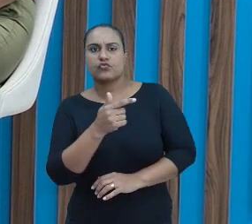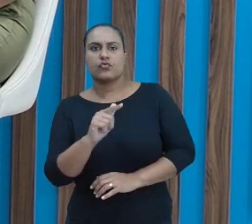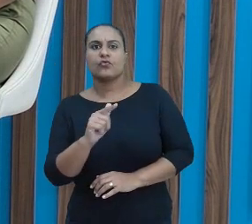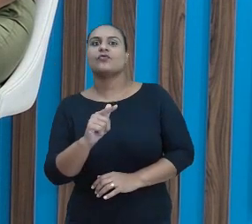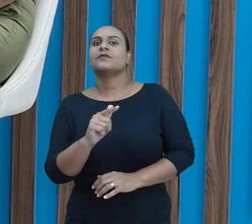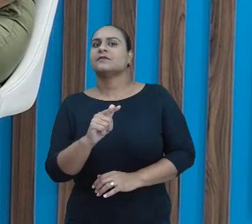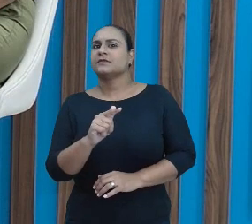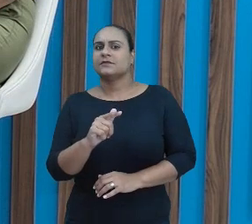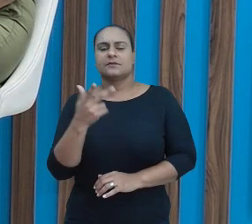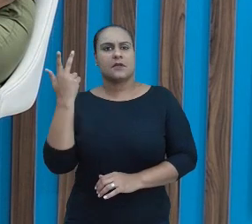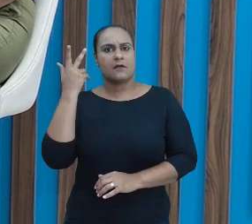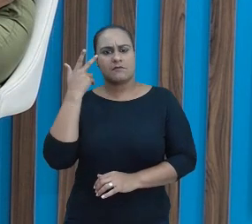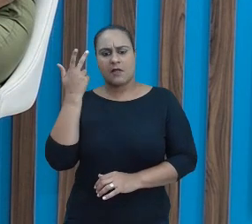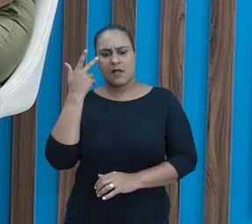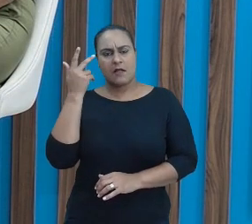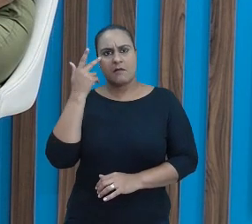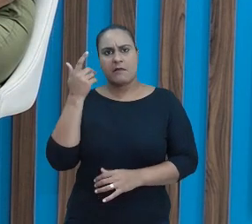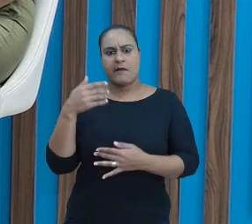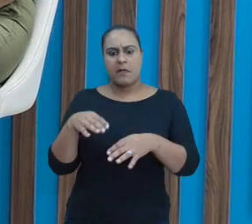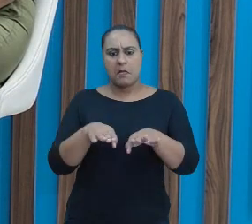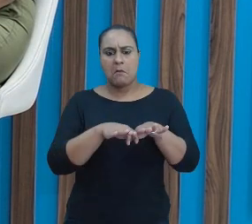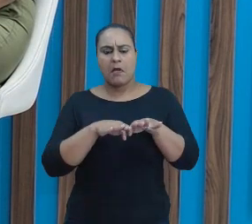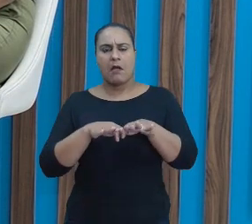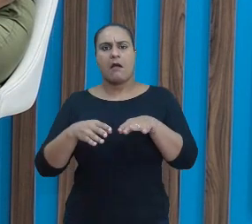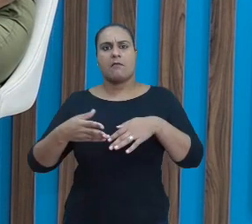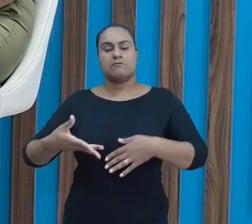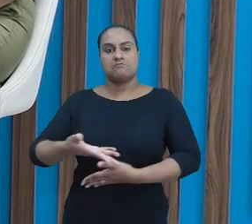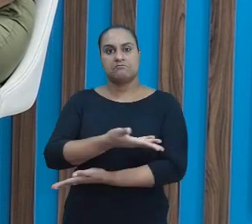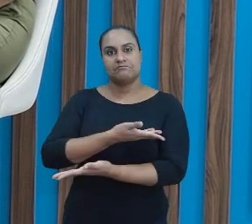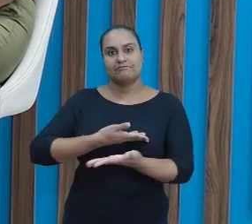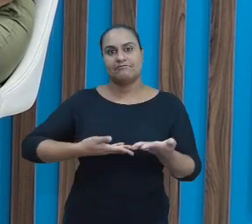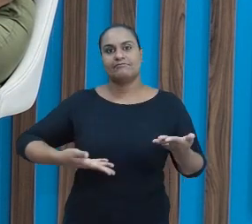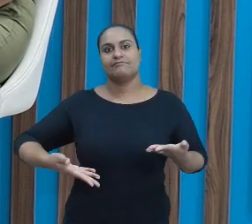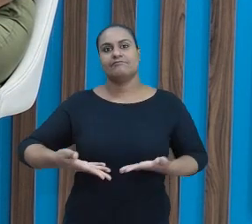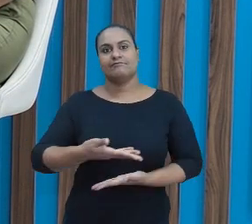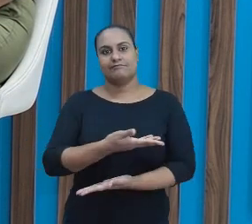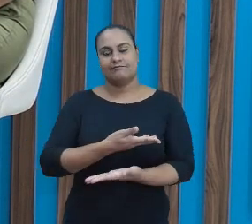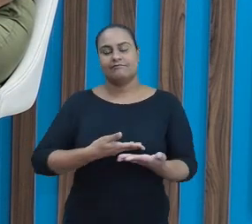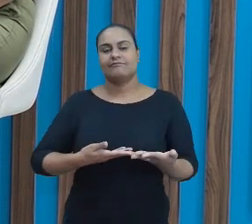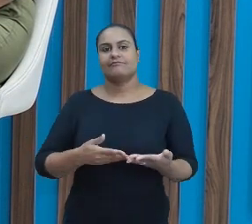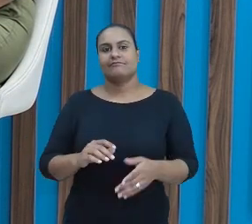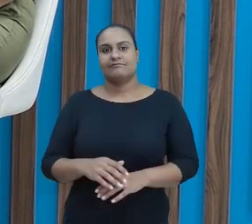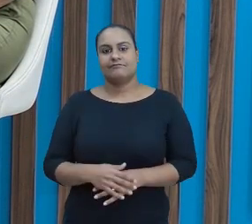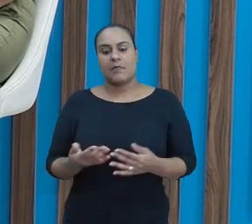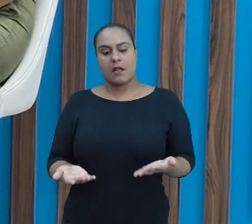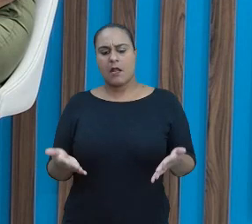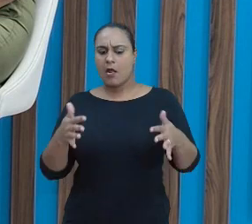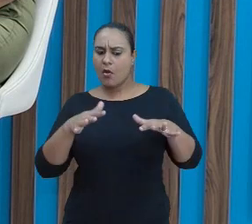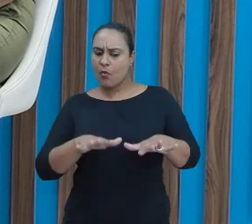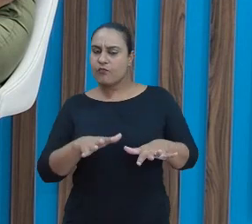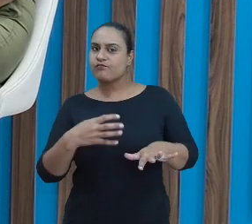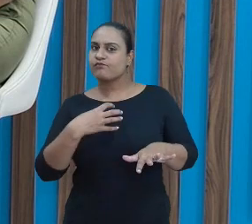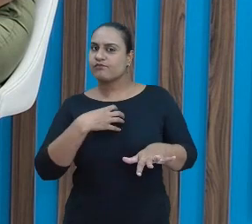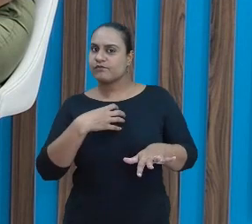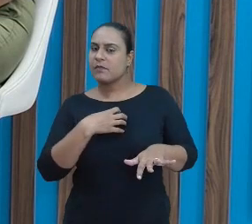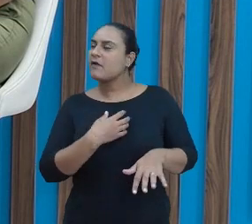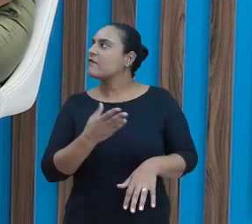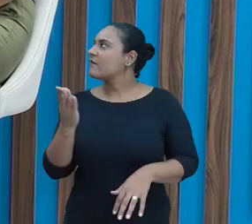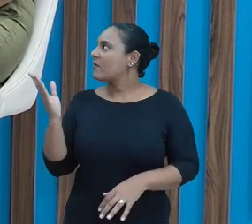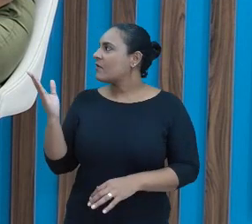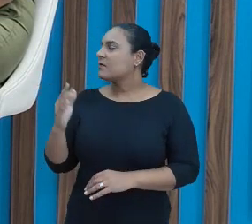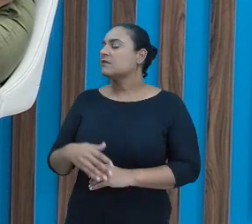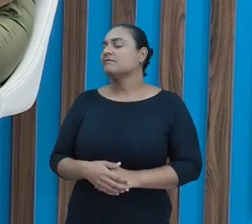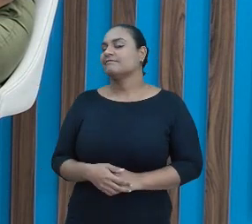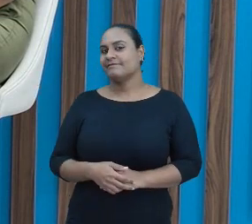normaliza para todas as crianças o convívio, né? É importante. Quando a gente inclui dessa forma, a gente